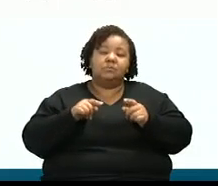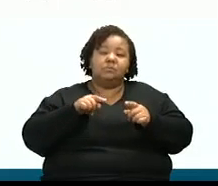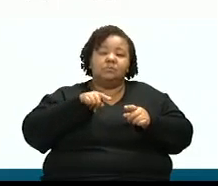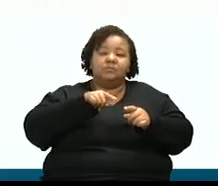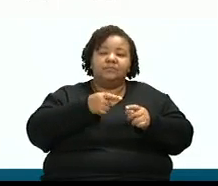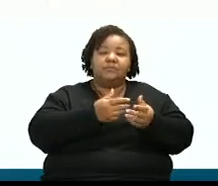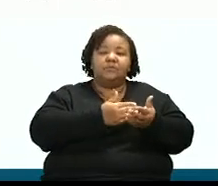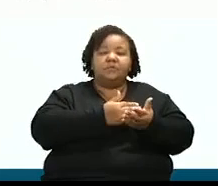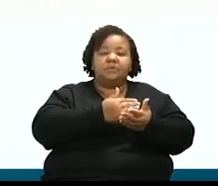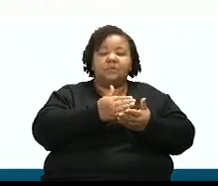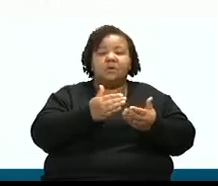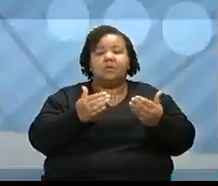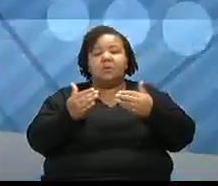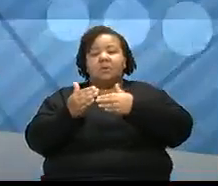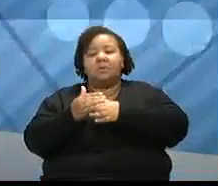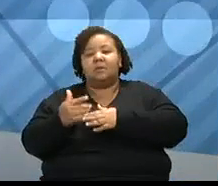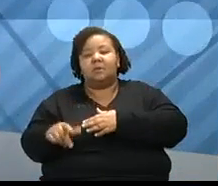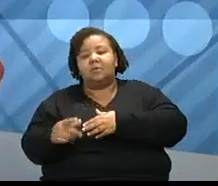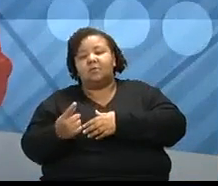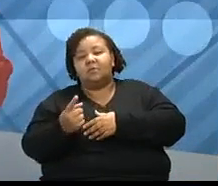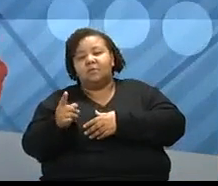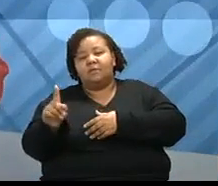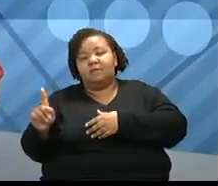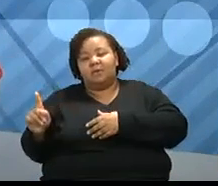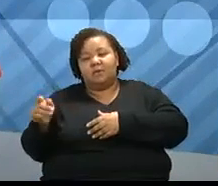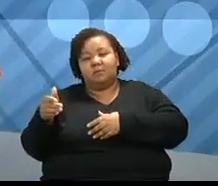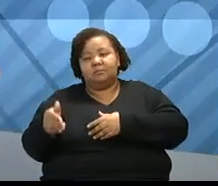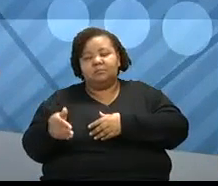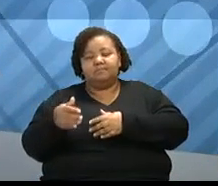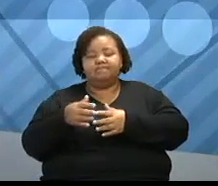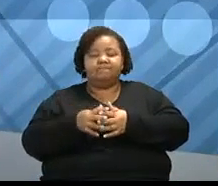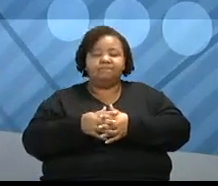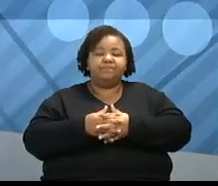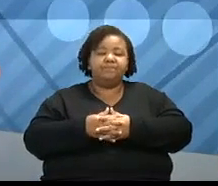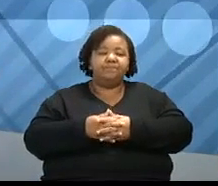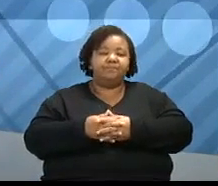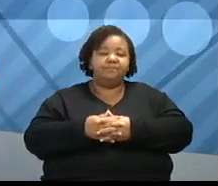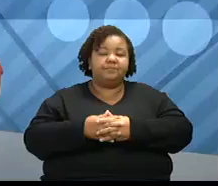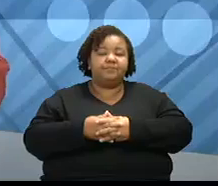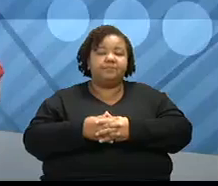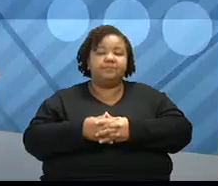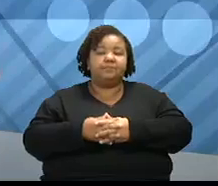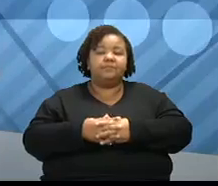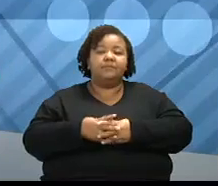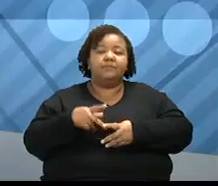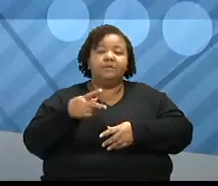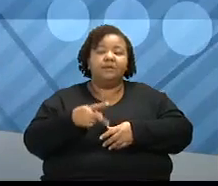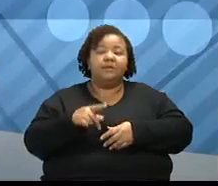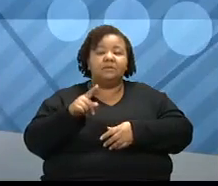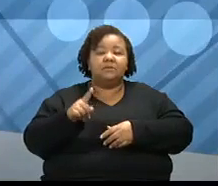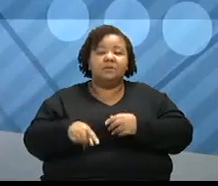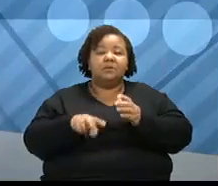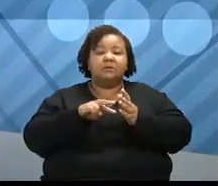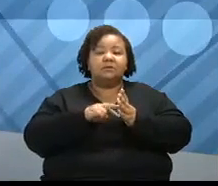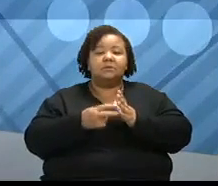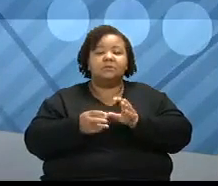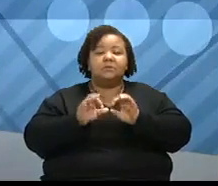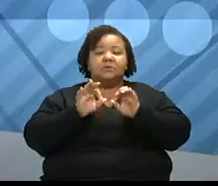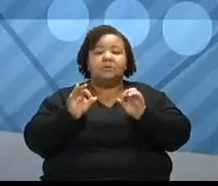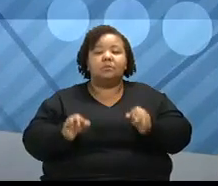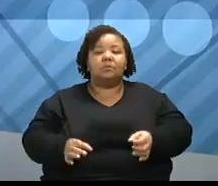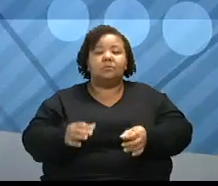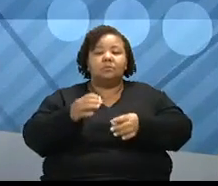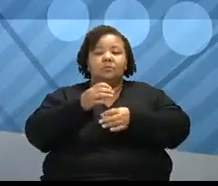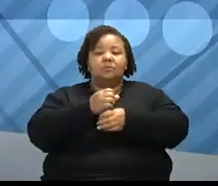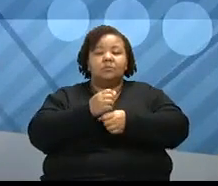final e chegar ao ponto, partir do ponto inicial e chegar ao ponto final. Então, essa é a ideia de simplificação do cálculo da